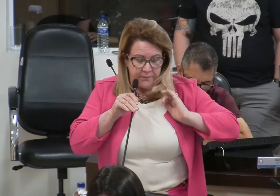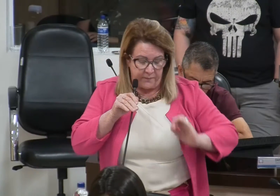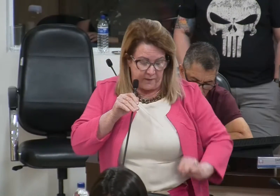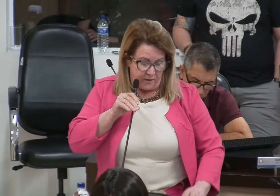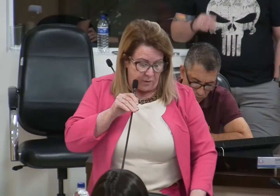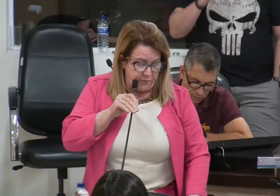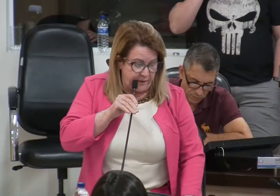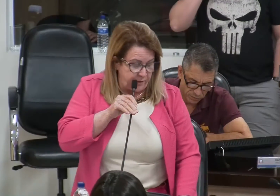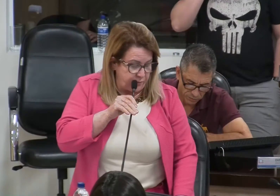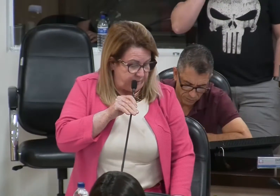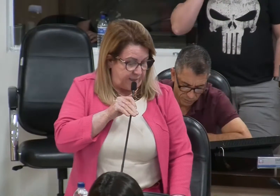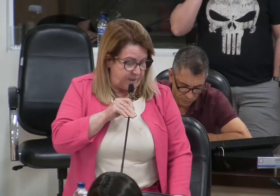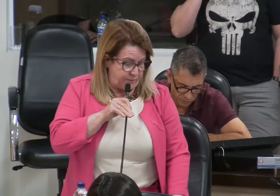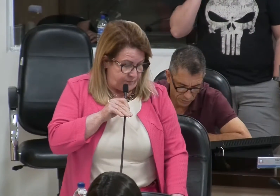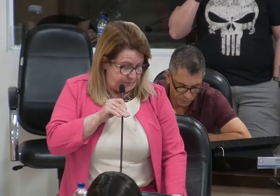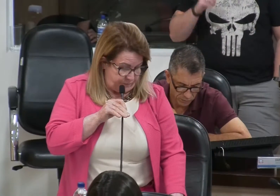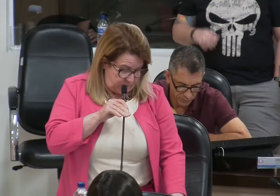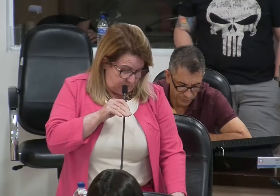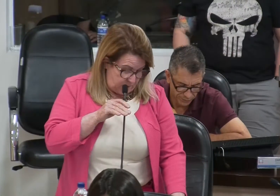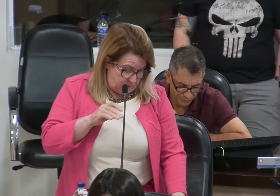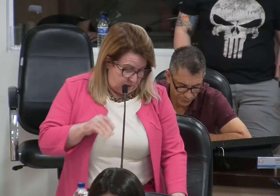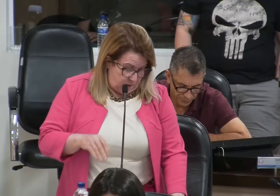colega, nobre vereador Vaguinho,